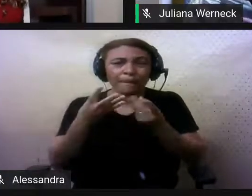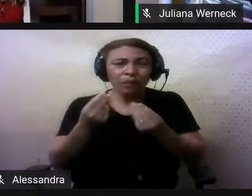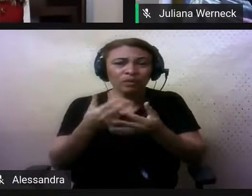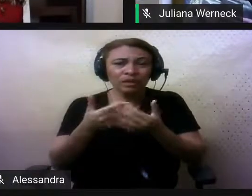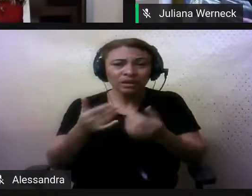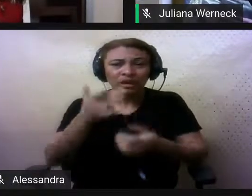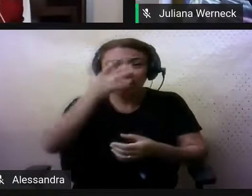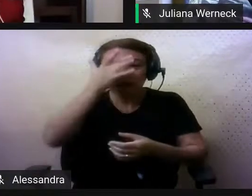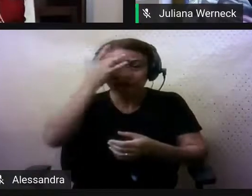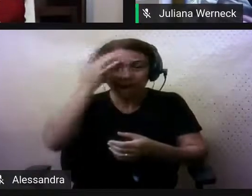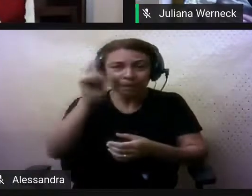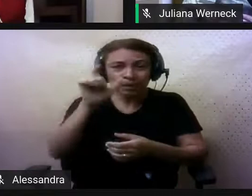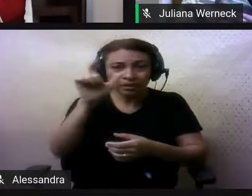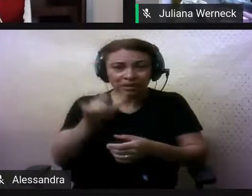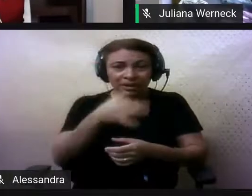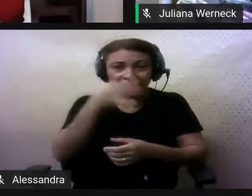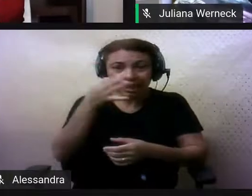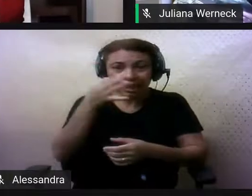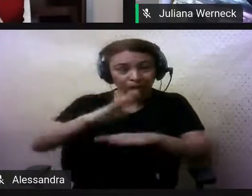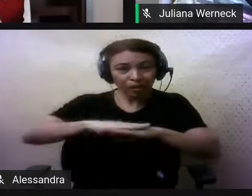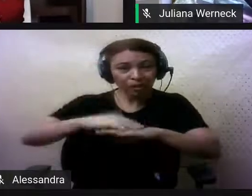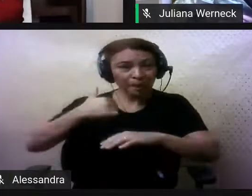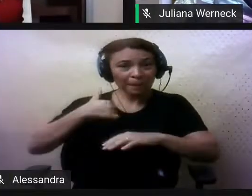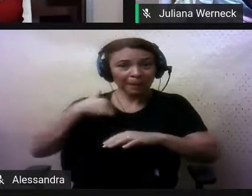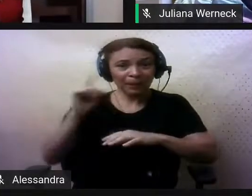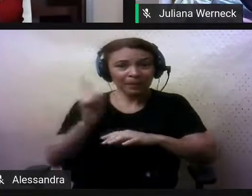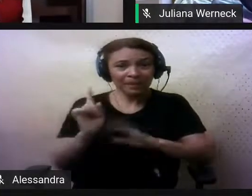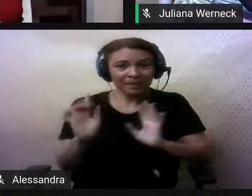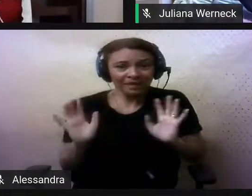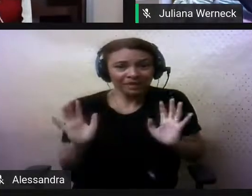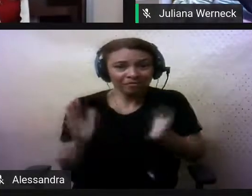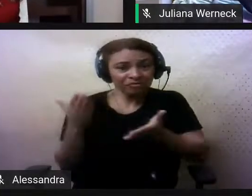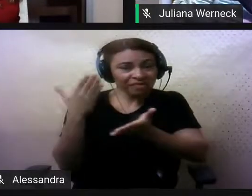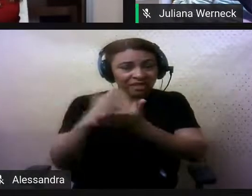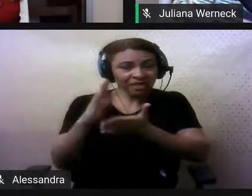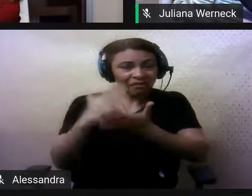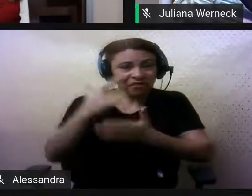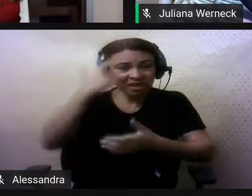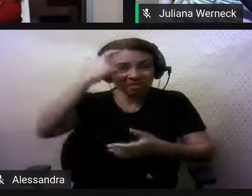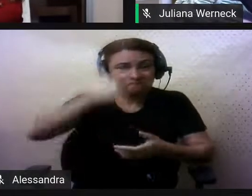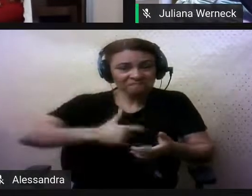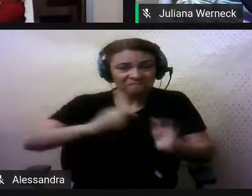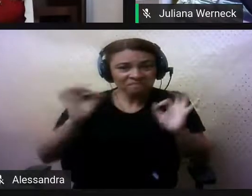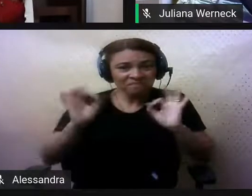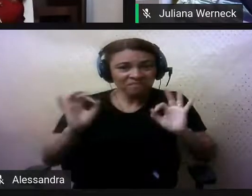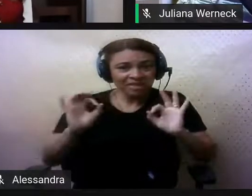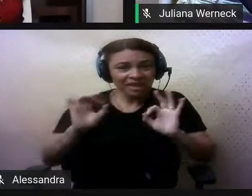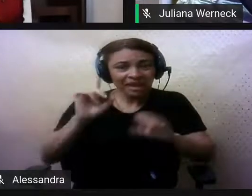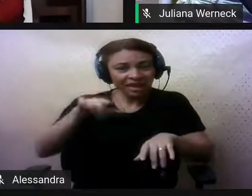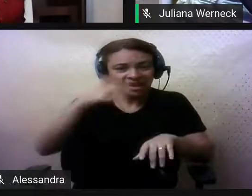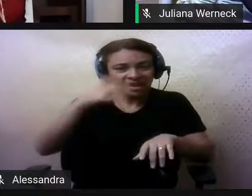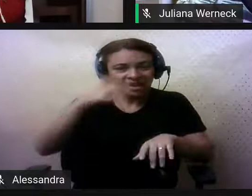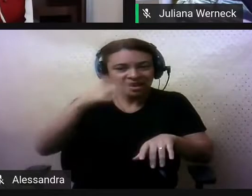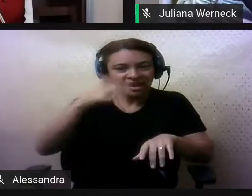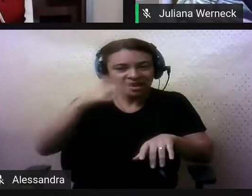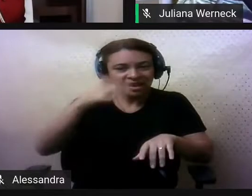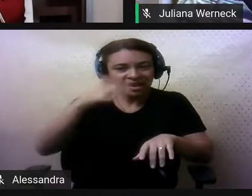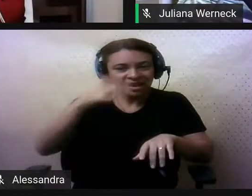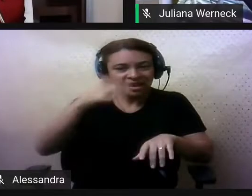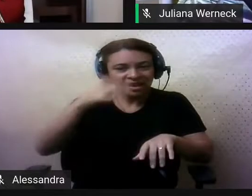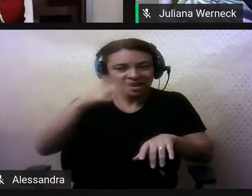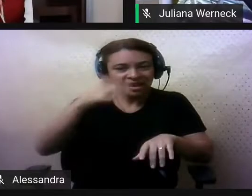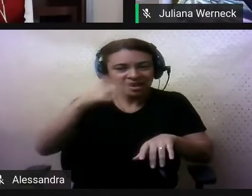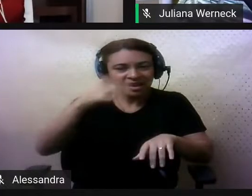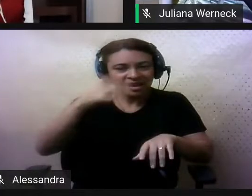que está criticando viveu do que com a gente. Muitas vezes não tem nada a ver com a gente, tem a ver com o que a pessoa viveu. Então eu comecei a